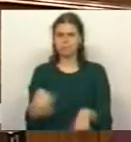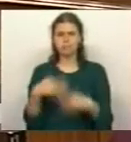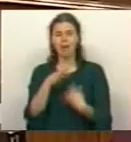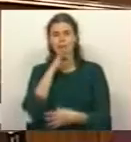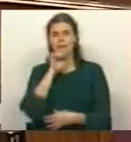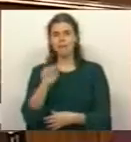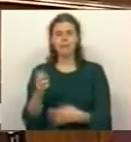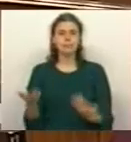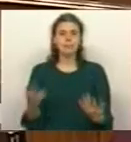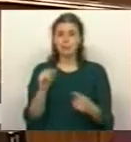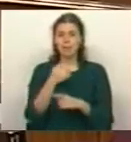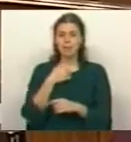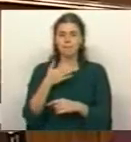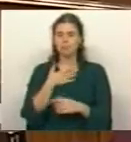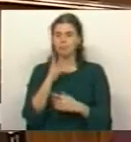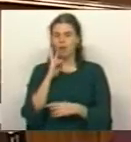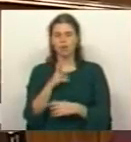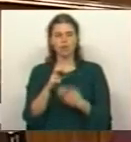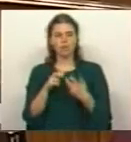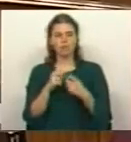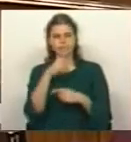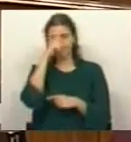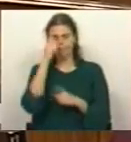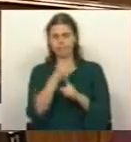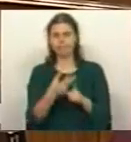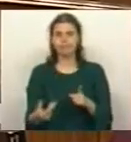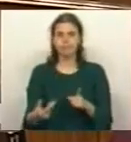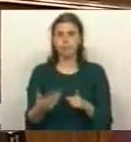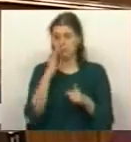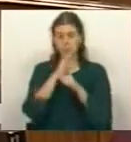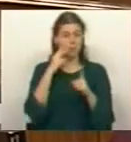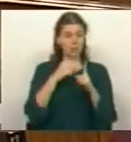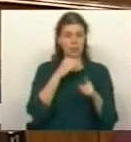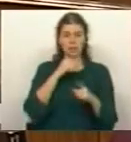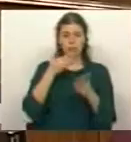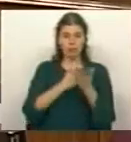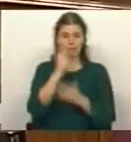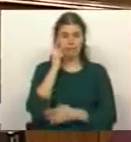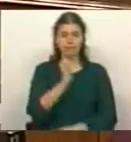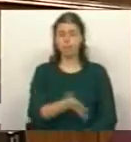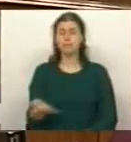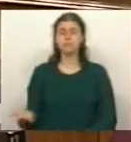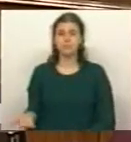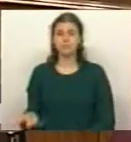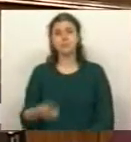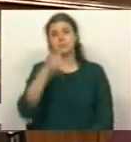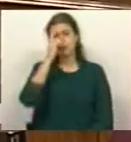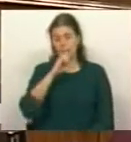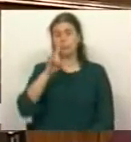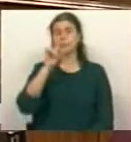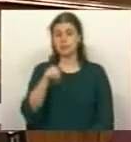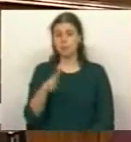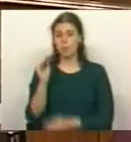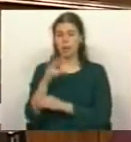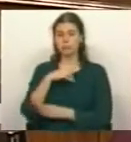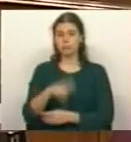das famílias e das empresas se deparem com inúmeras dificuldades, até do ponto de vista da sua sobrevivência. Recorde-se a este propósito que o